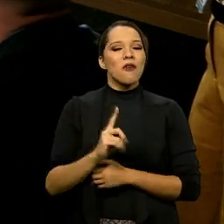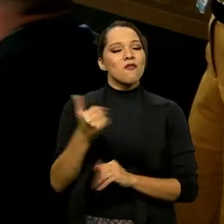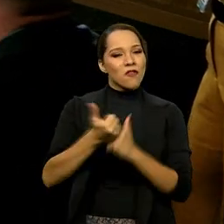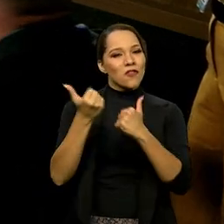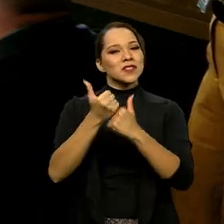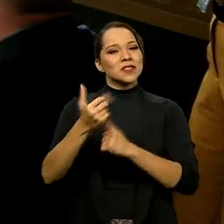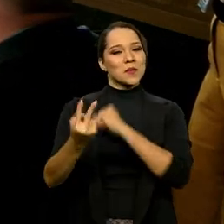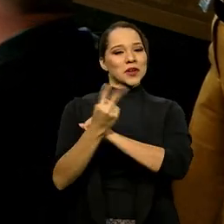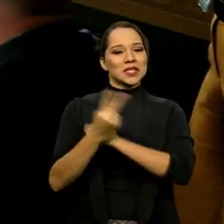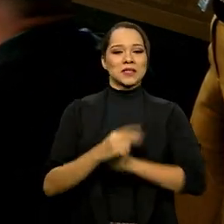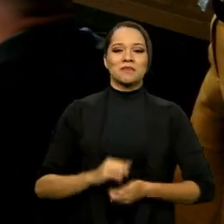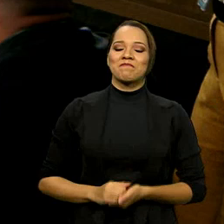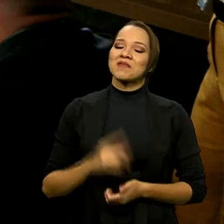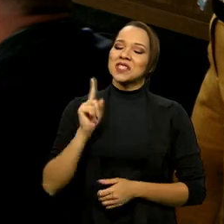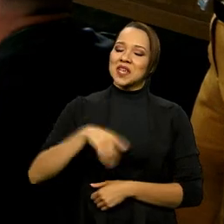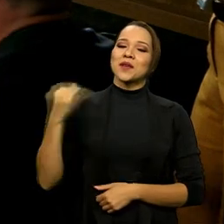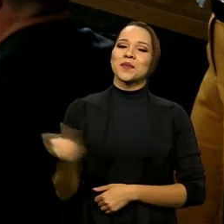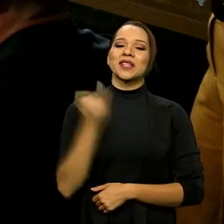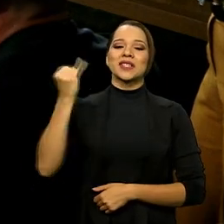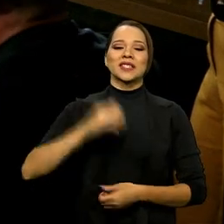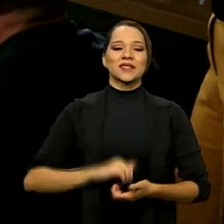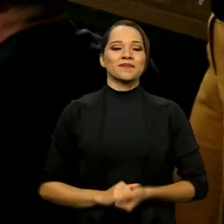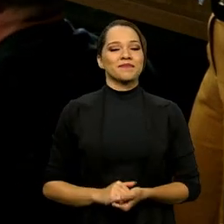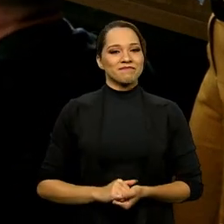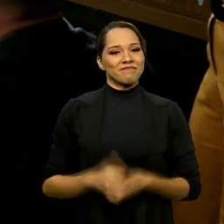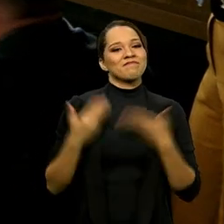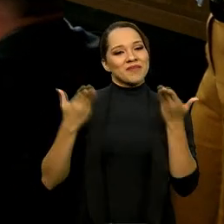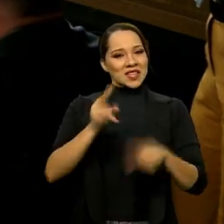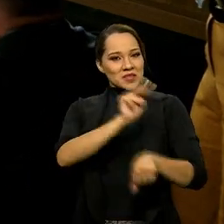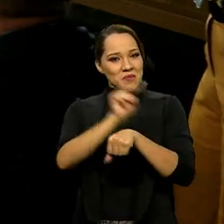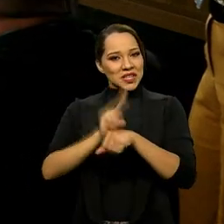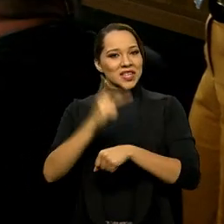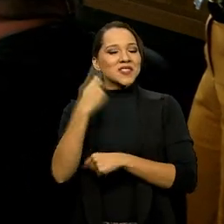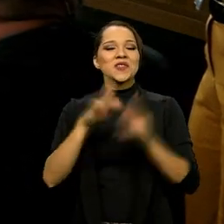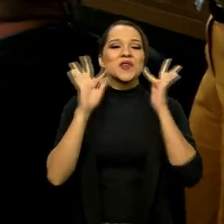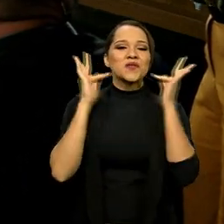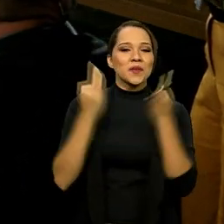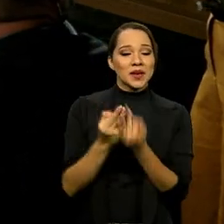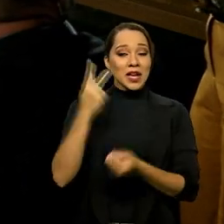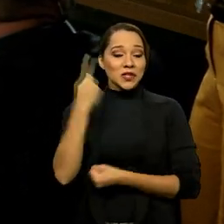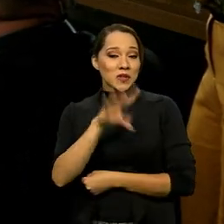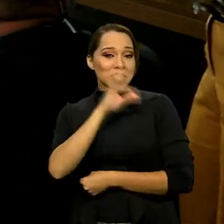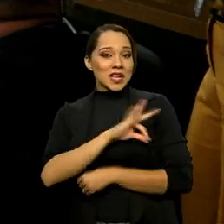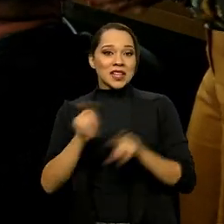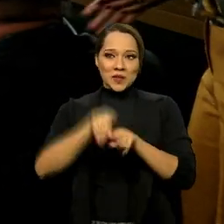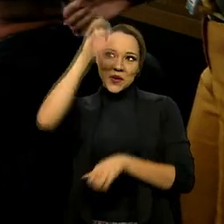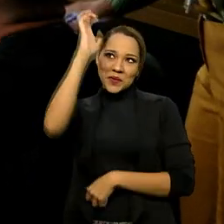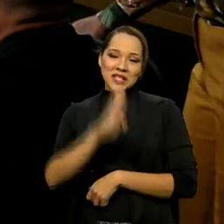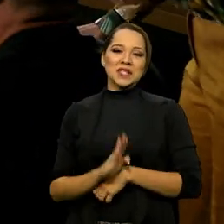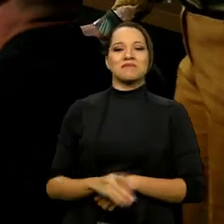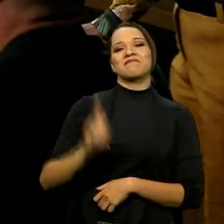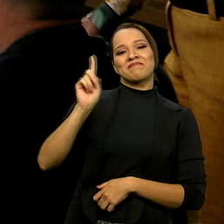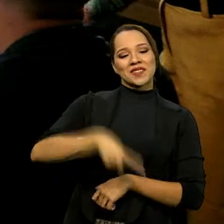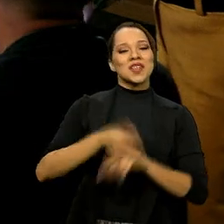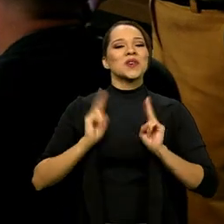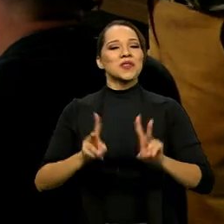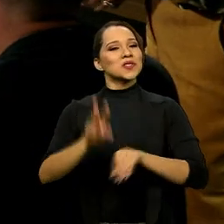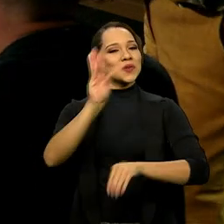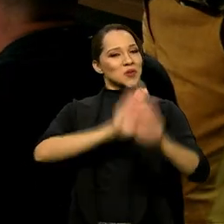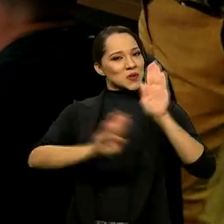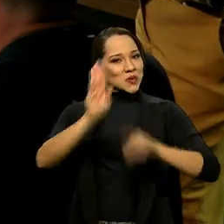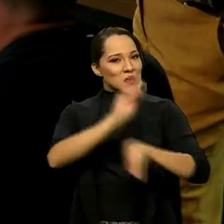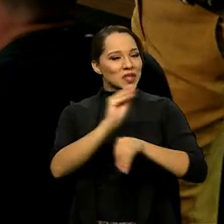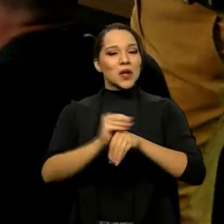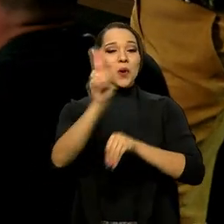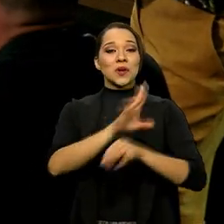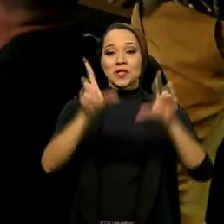Reforce a sua proteção, isso é muito importante. Assim você protege a sua família, a sua renda e o Brasil. É, e continue se cuidando.